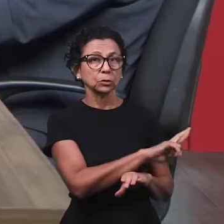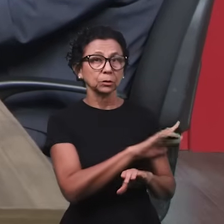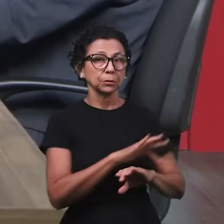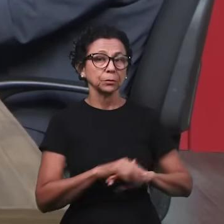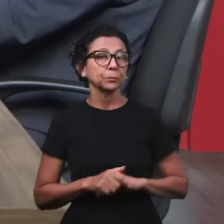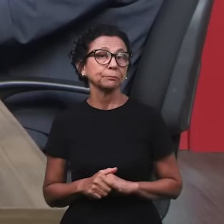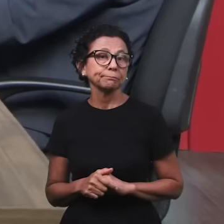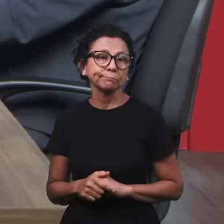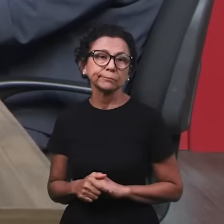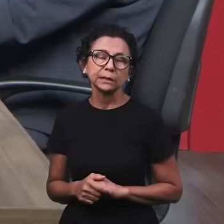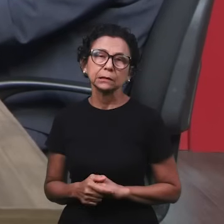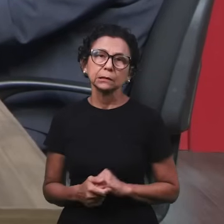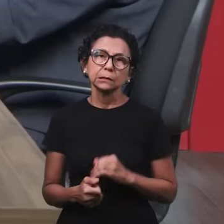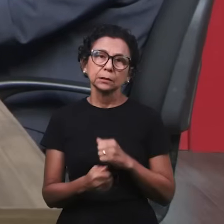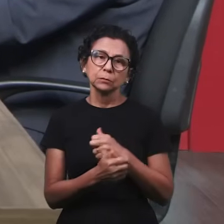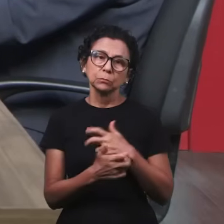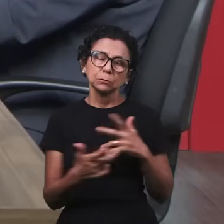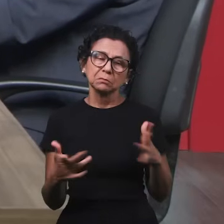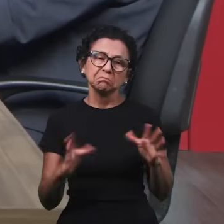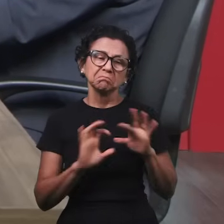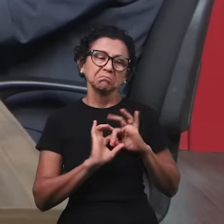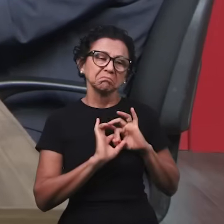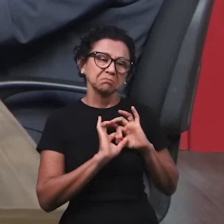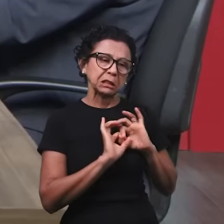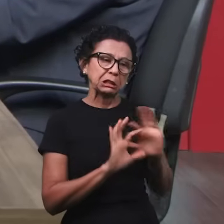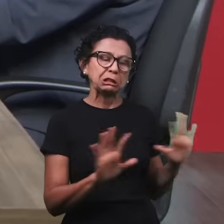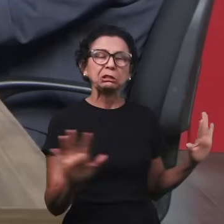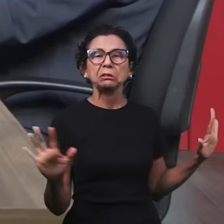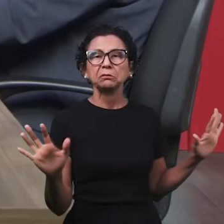e que muitas coisas são permitidas,